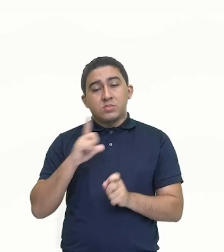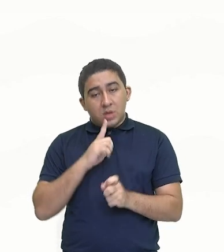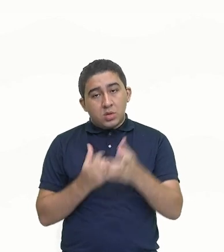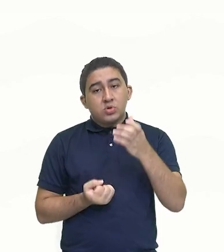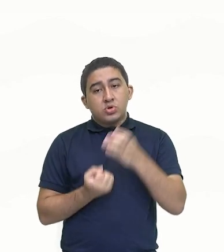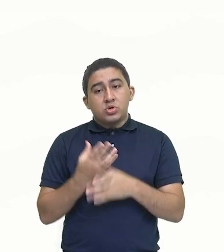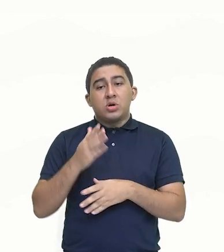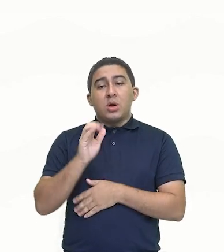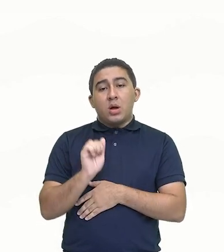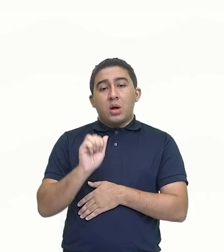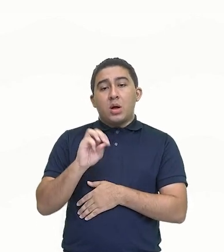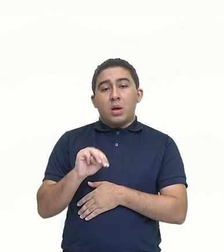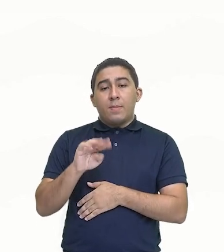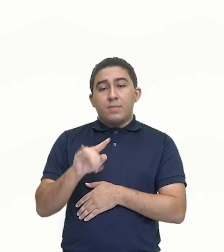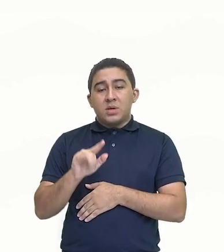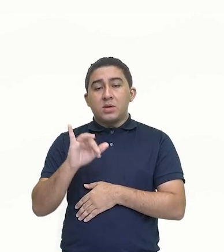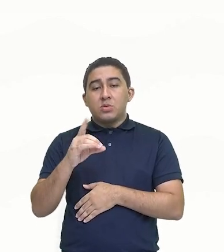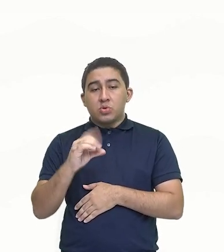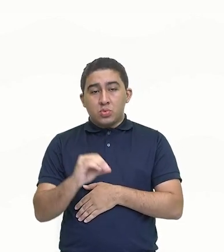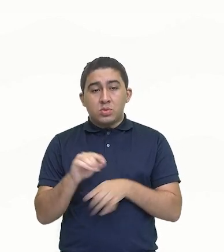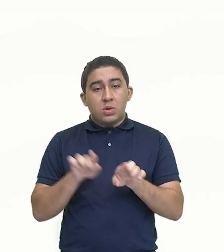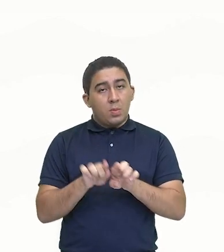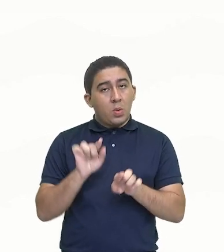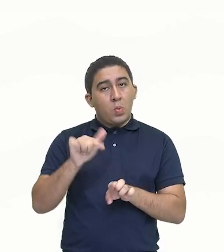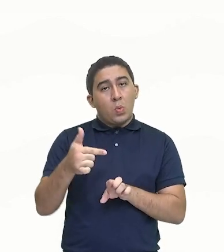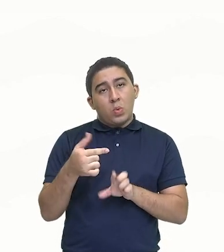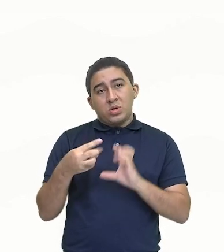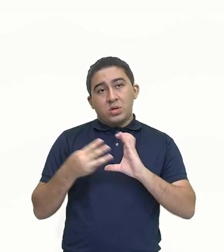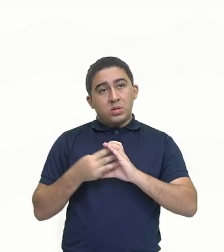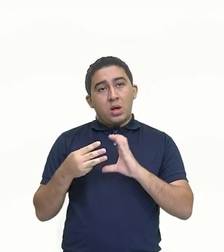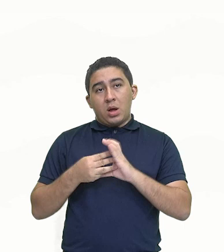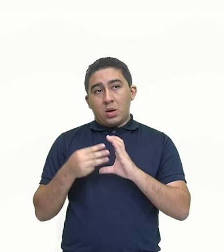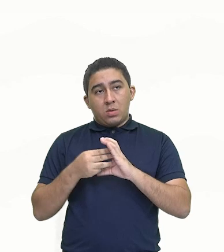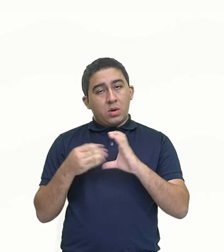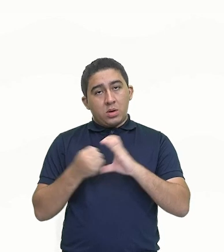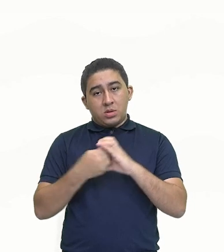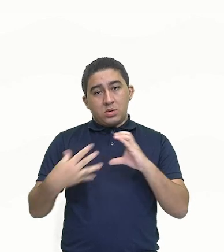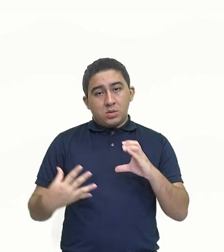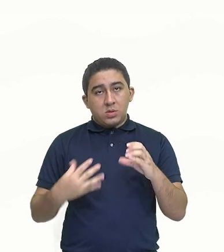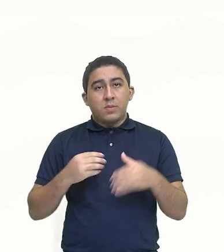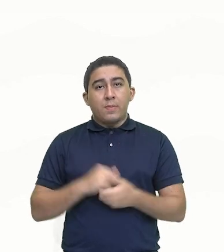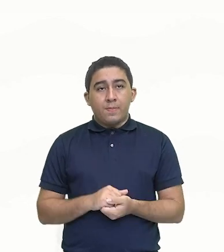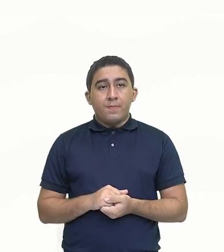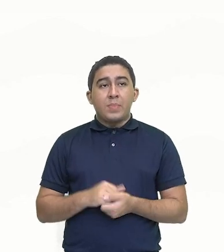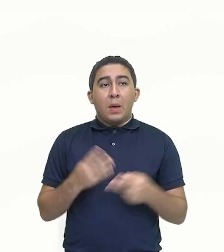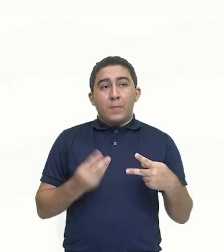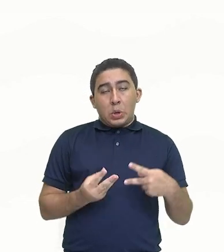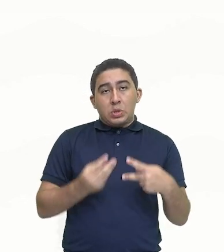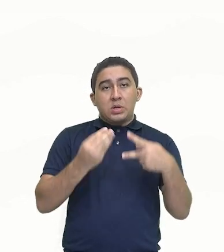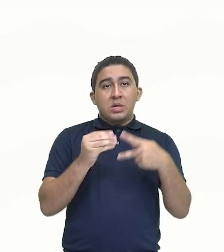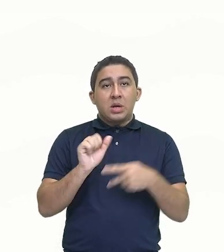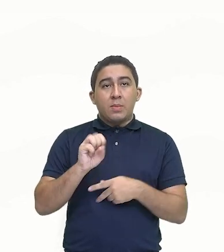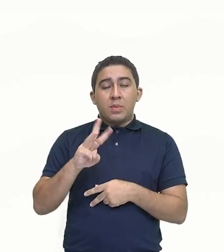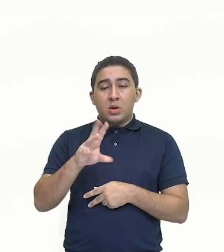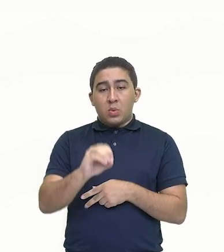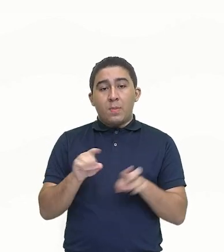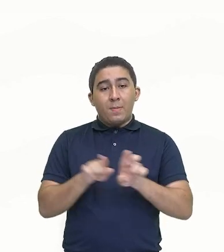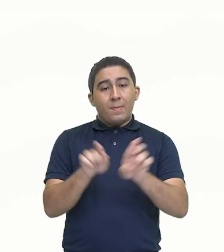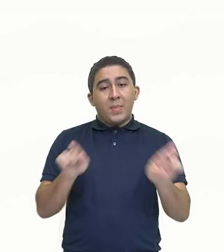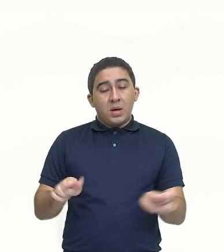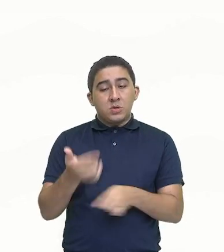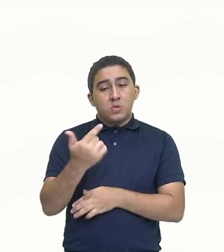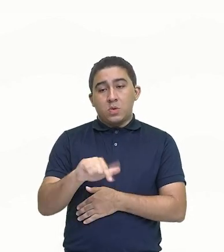de amido e outros componentes celulares, né? Amidos, proteínas, mas não vai